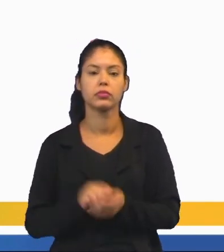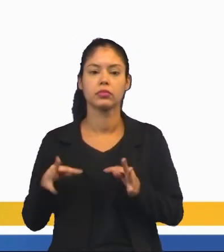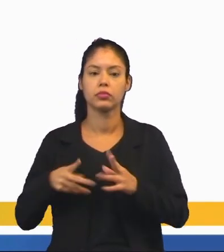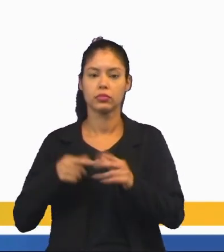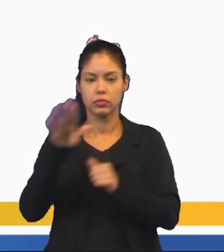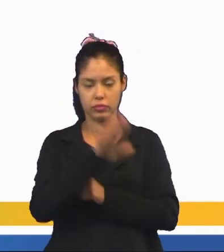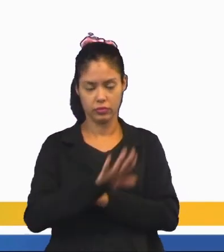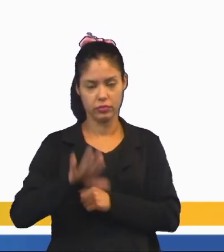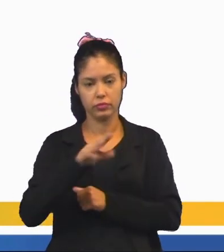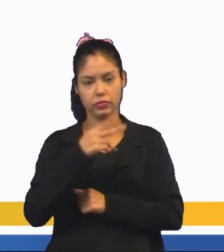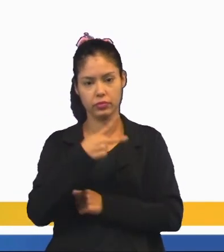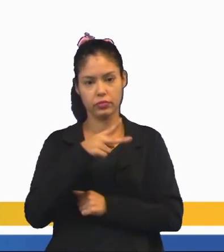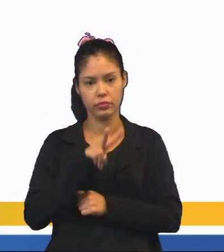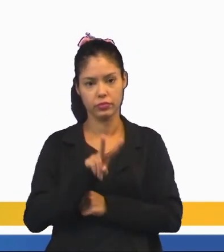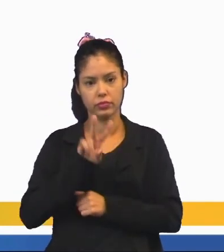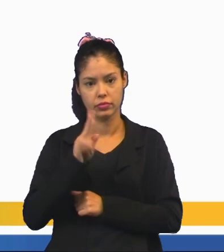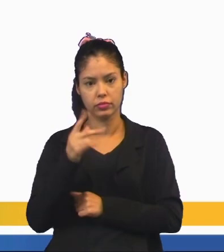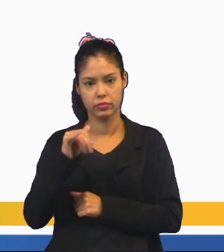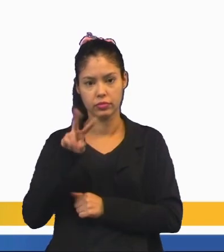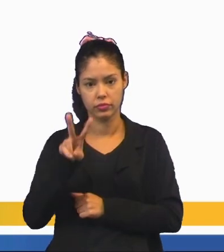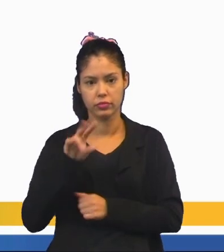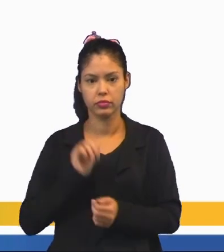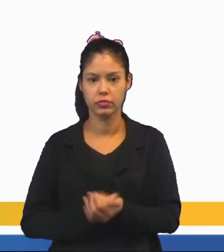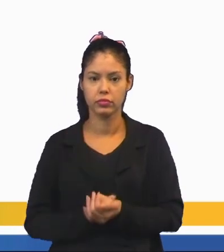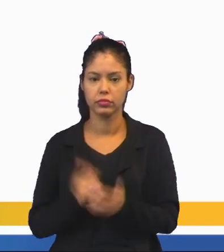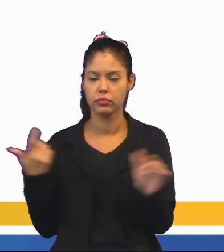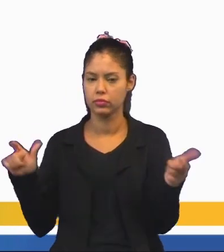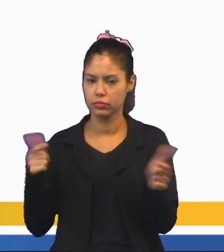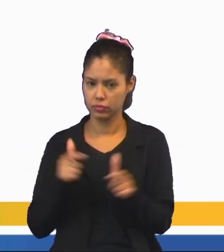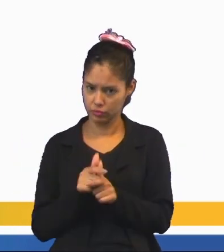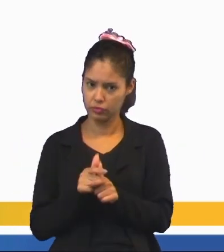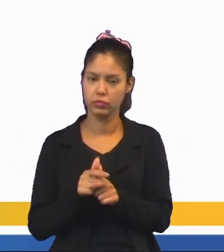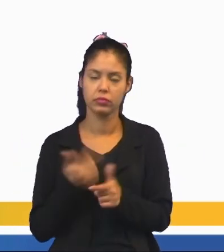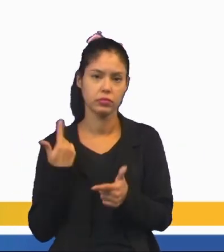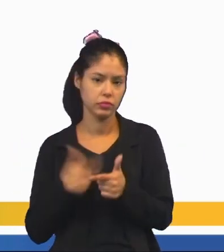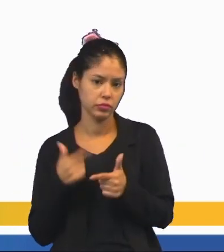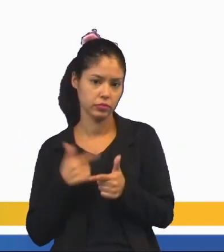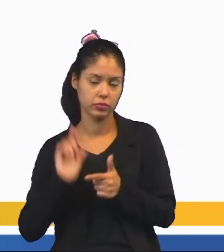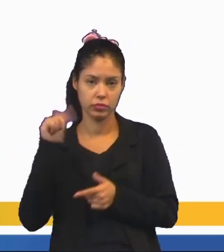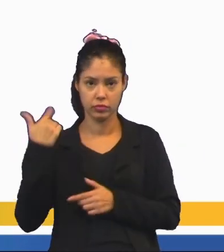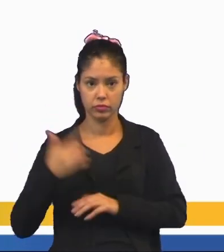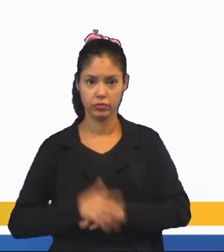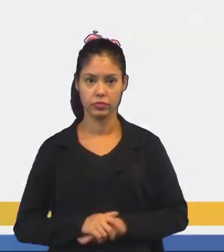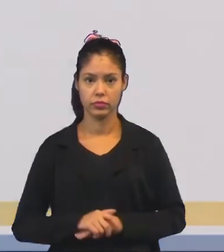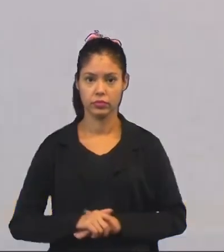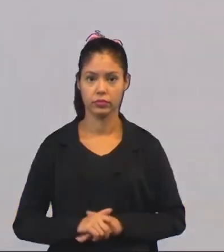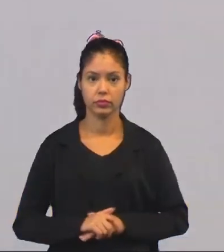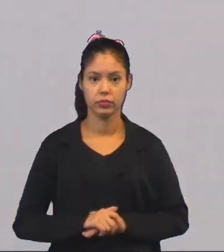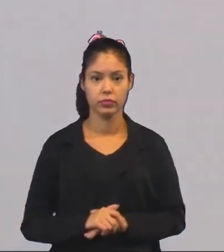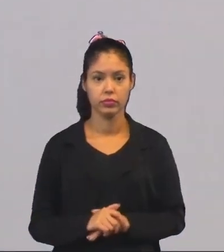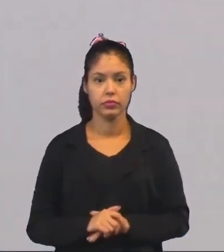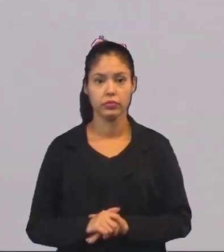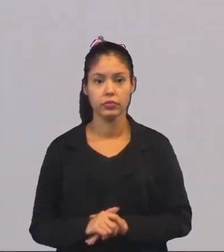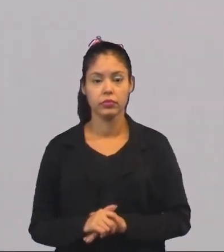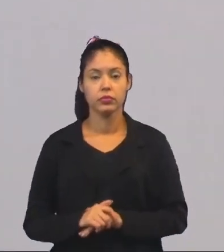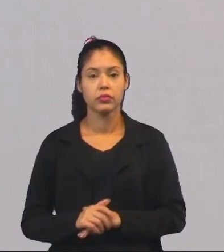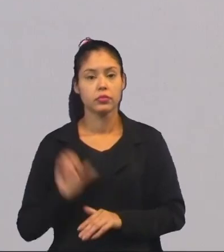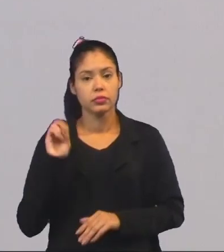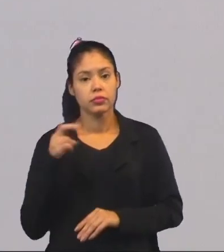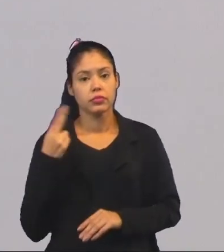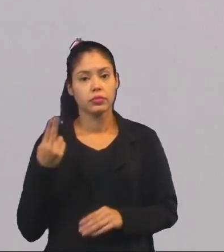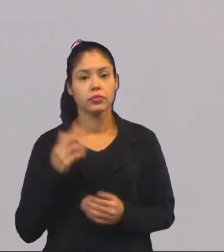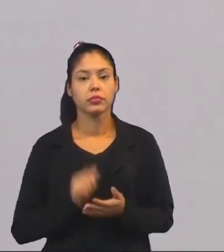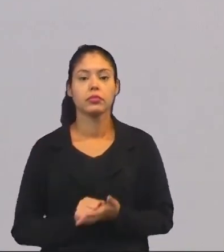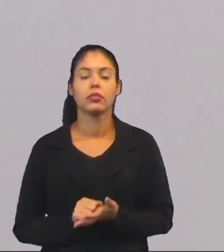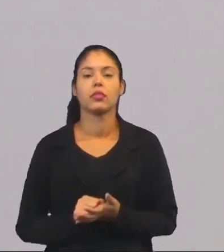antirretroviral para todas as PVHIV, redução de danos, entre outros. Ou